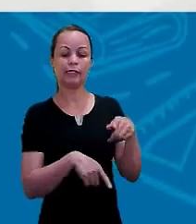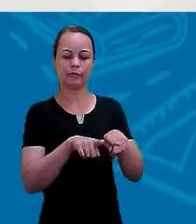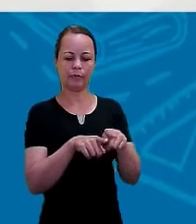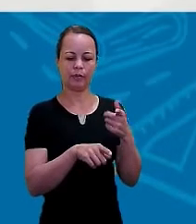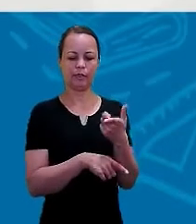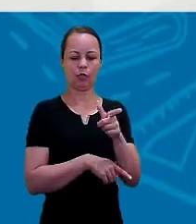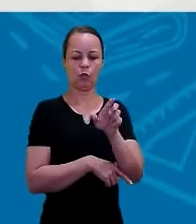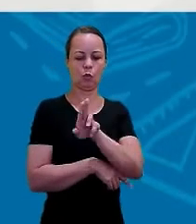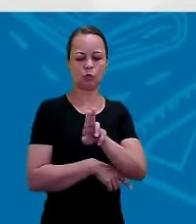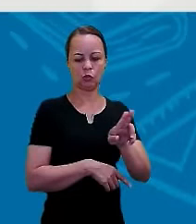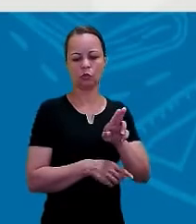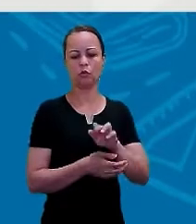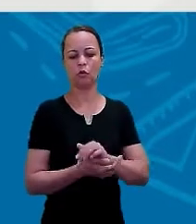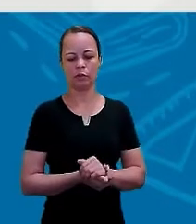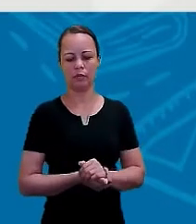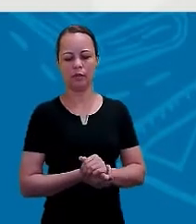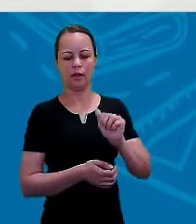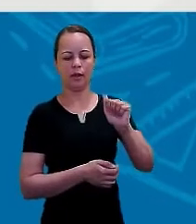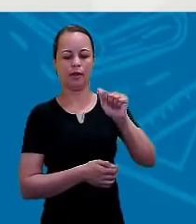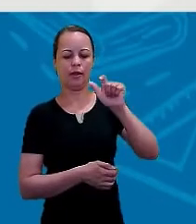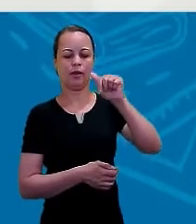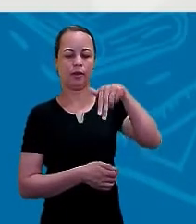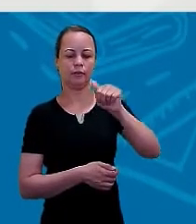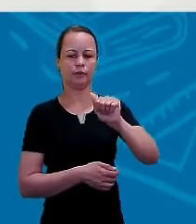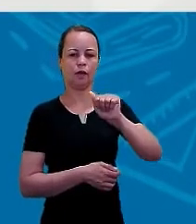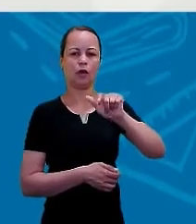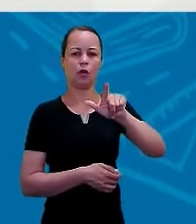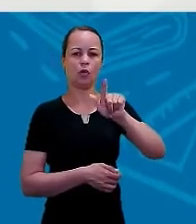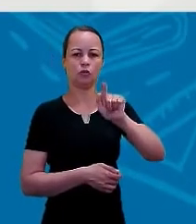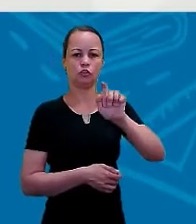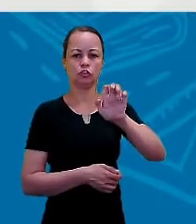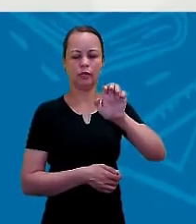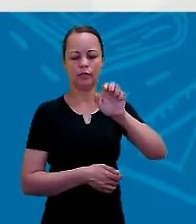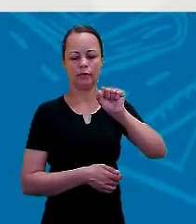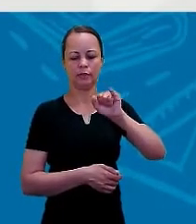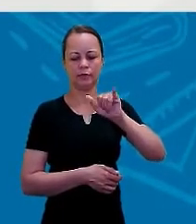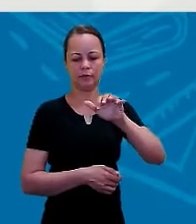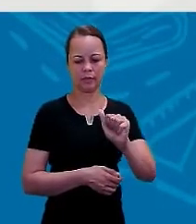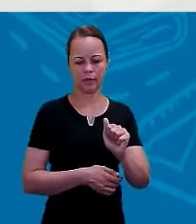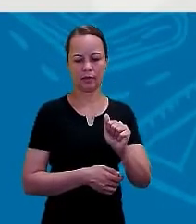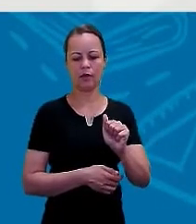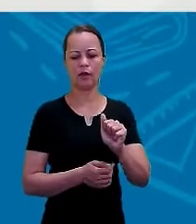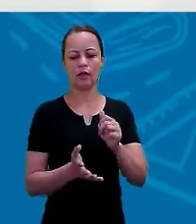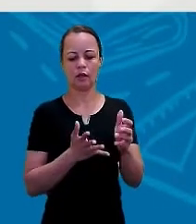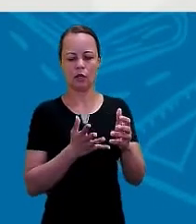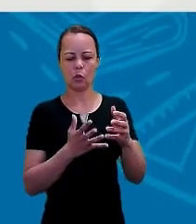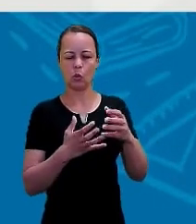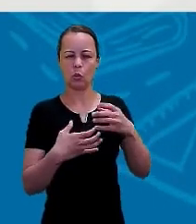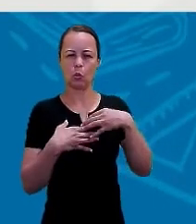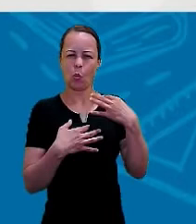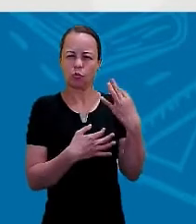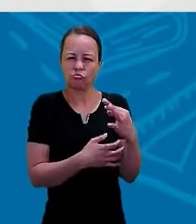Que danado seria isso? Seria pessoas que teriam a incapacidade de sentir dor.